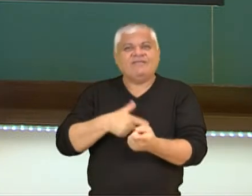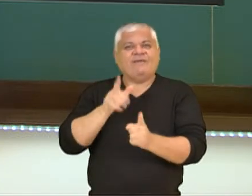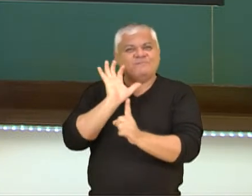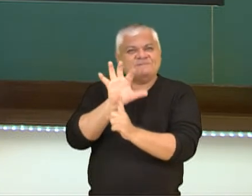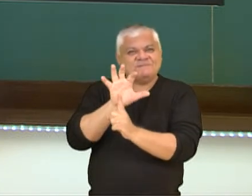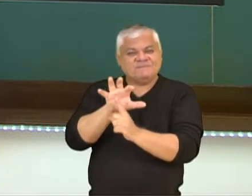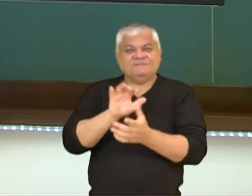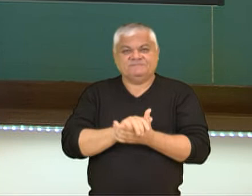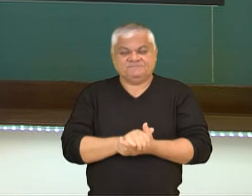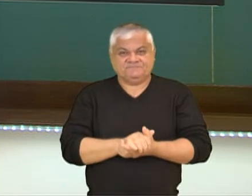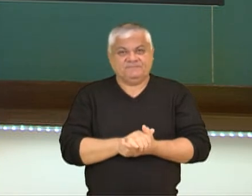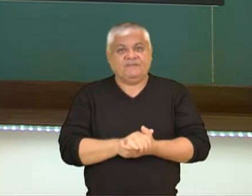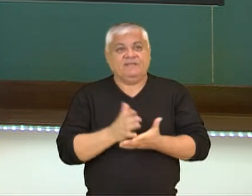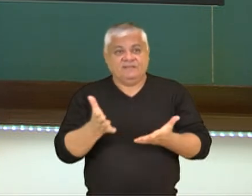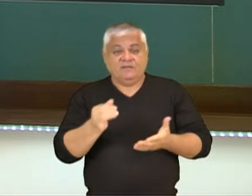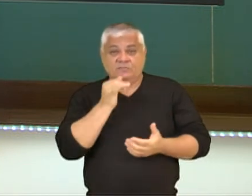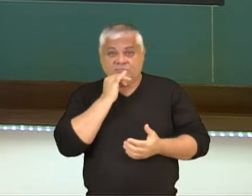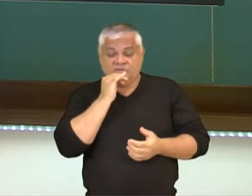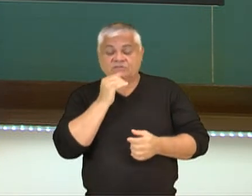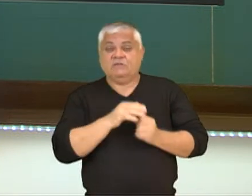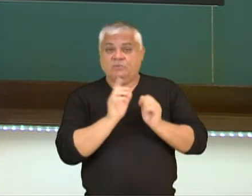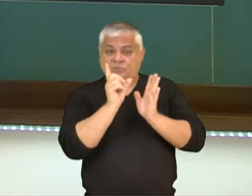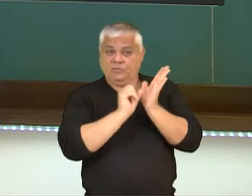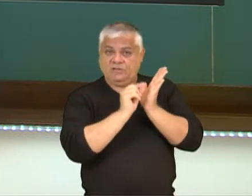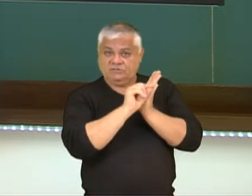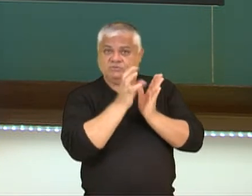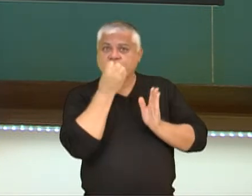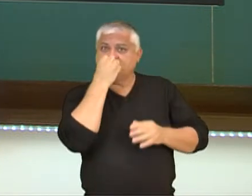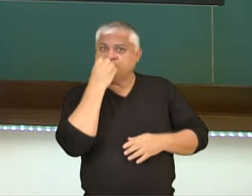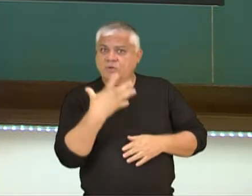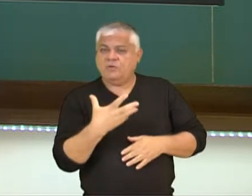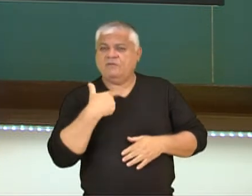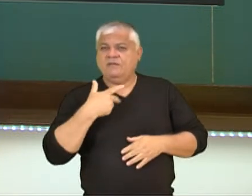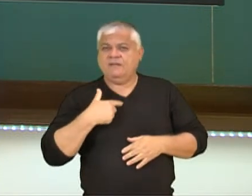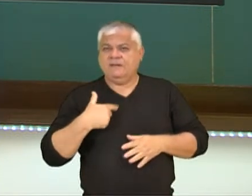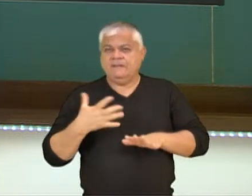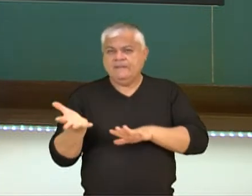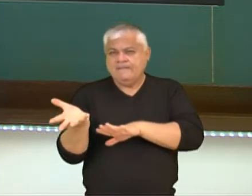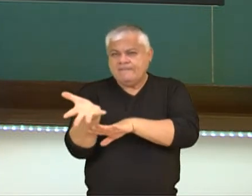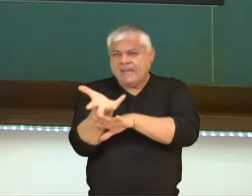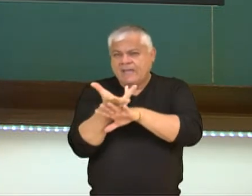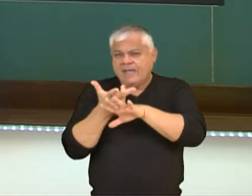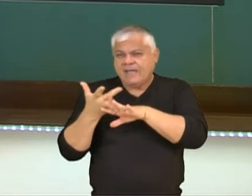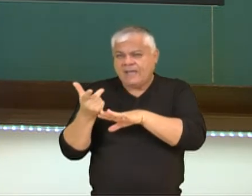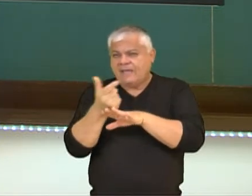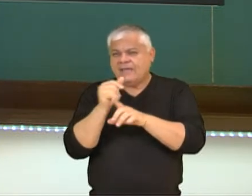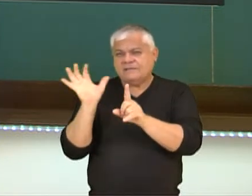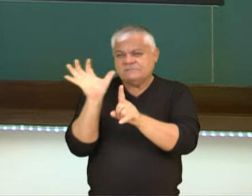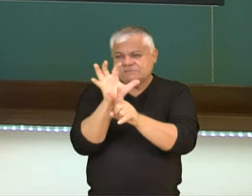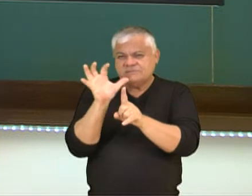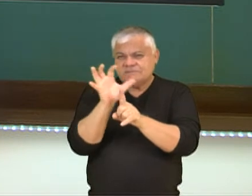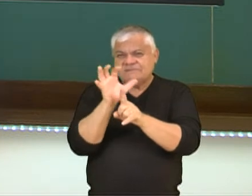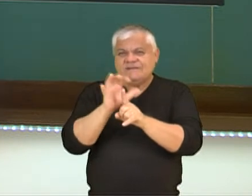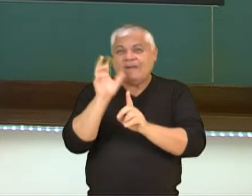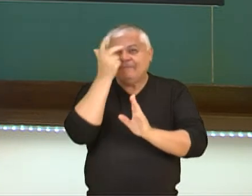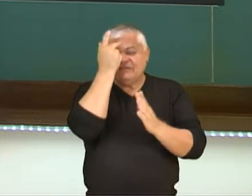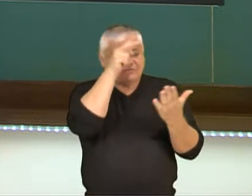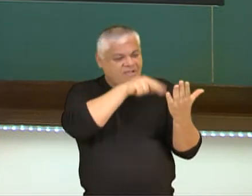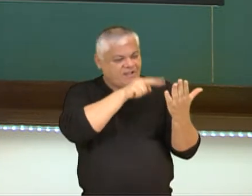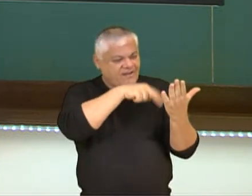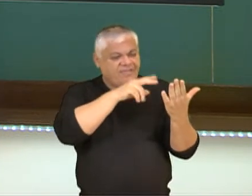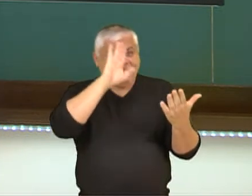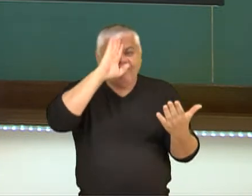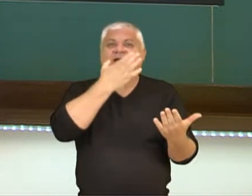interlocução? Observe que, como um bom artigo de opinião, ele tenta seduzir, enredar o leitor, né, e